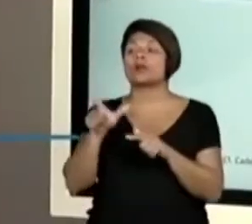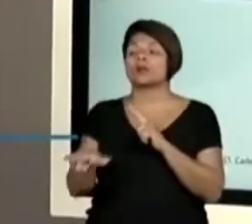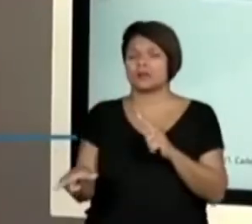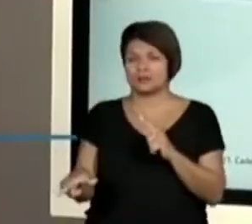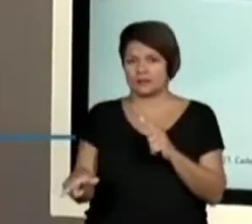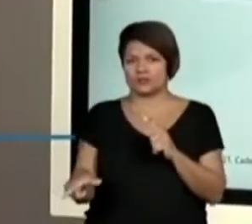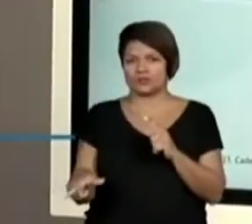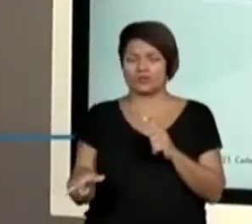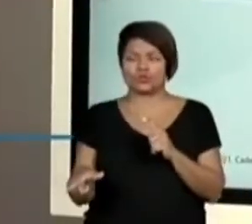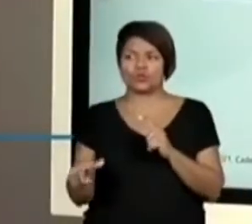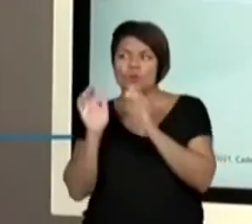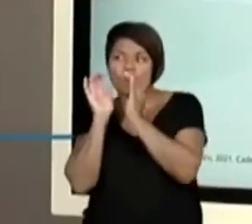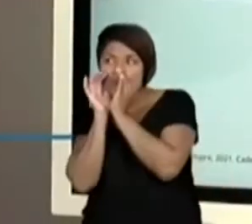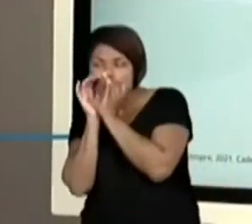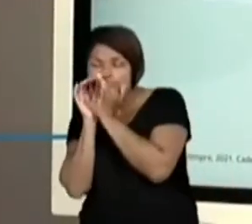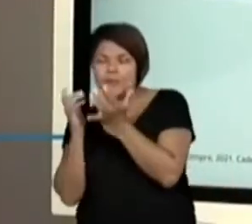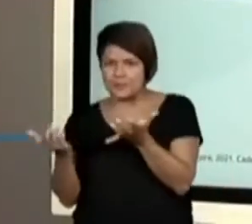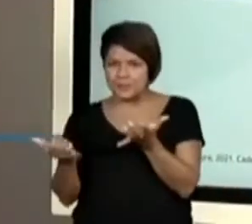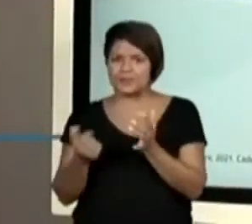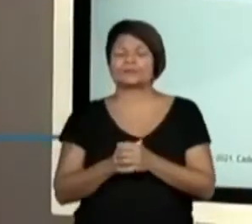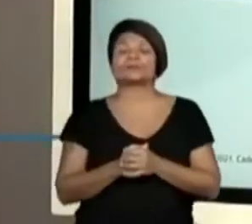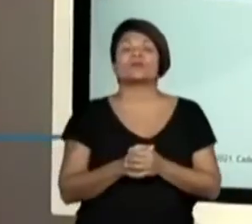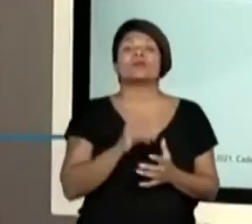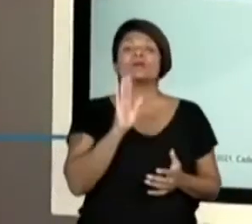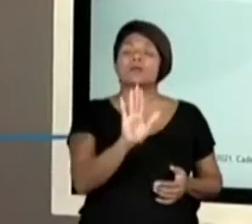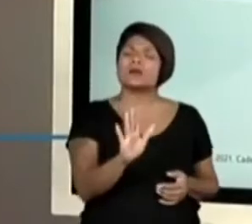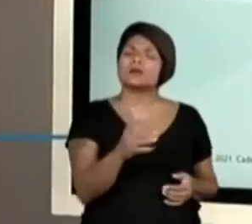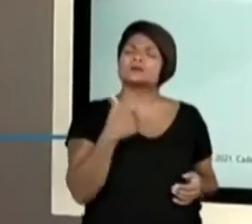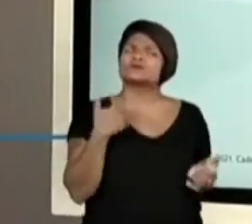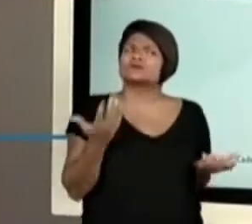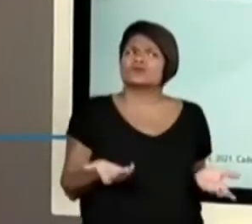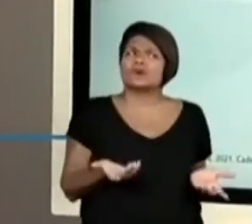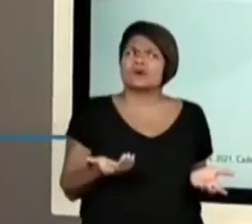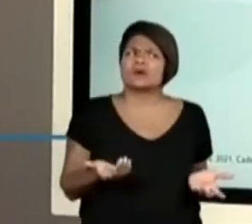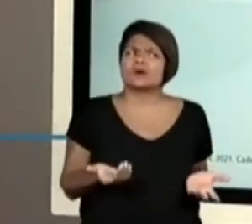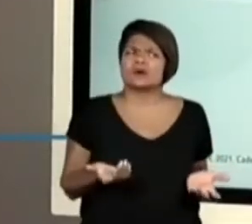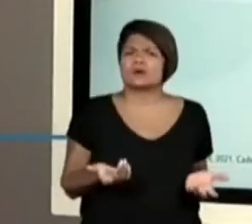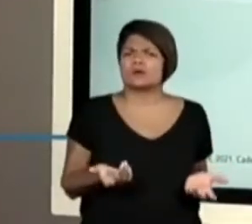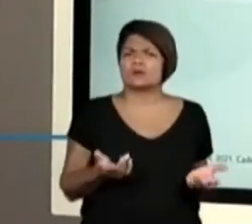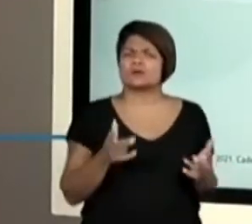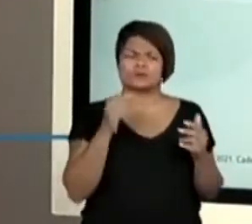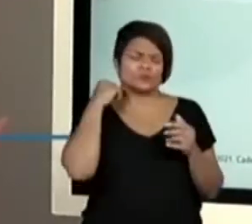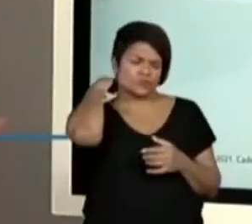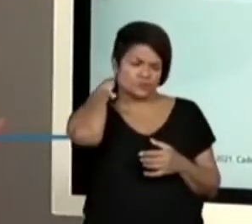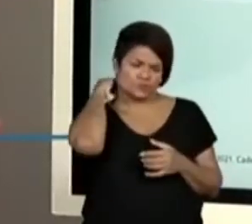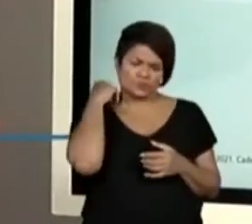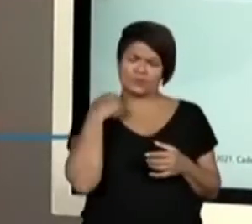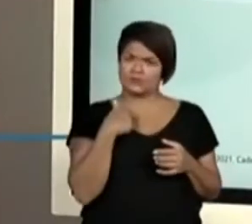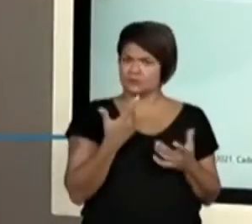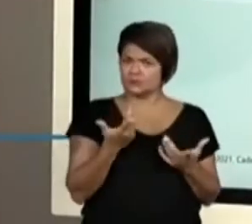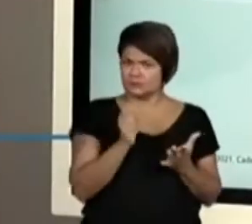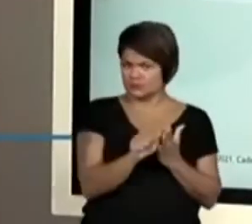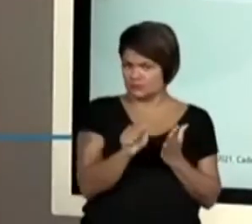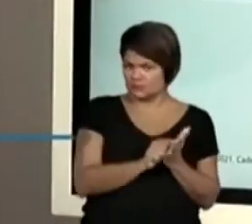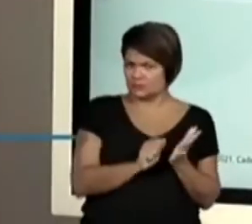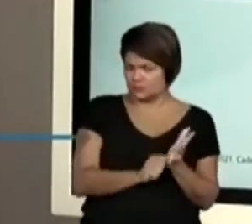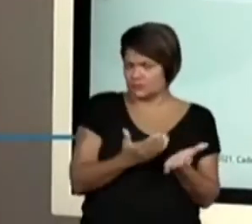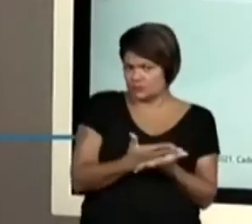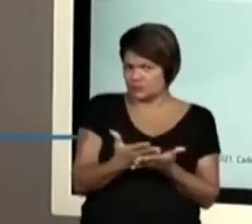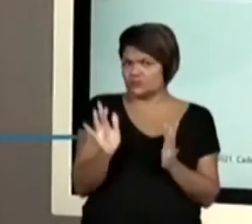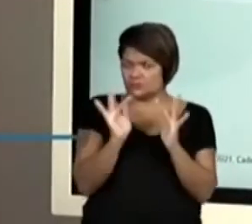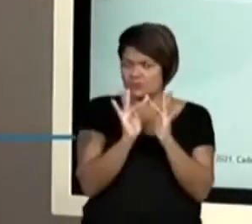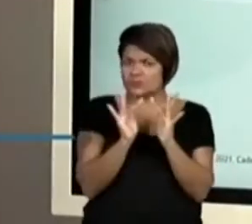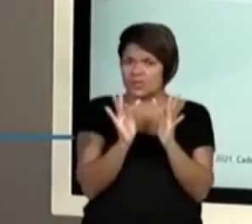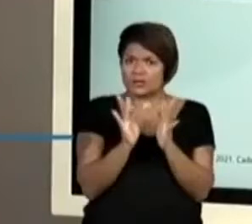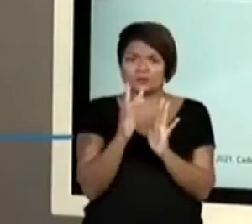gente tem essa. Nós temos agora mais duas. Qual delas, hein? Vamos começar a escolher nesse repertório que a gente começou a escrever? Começou a ter contato